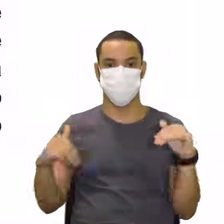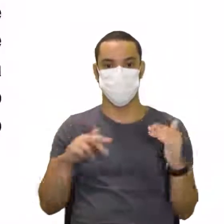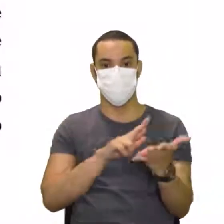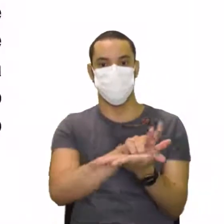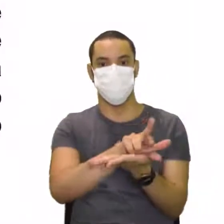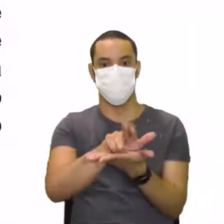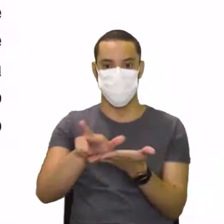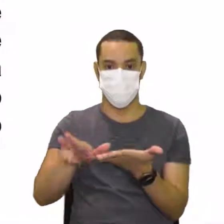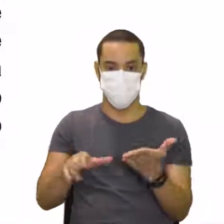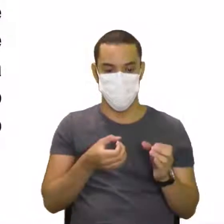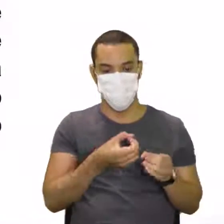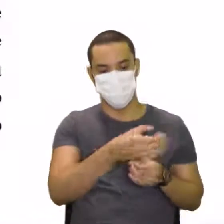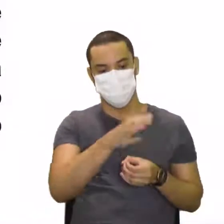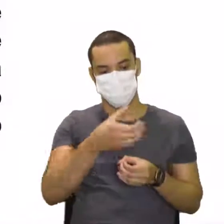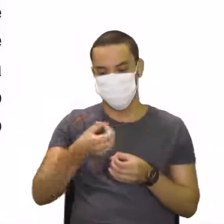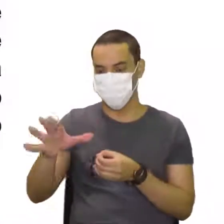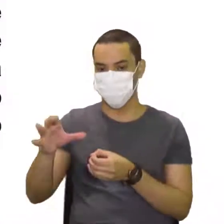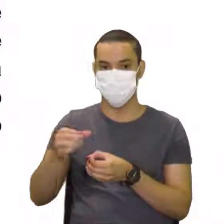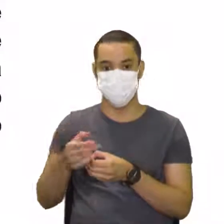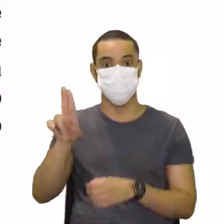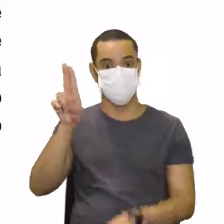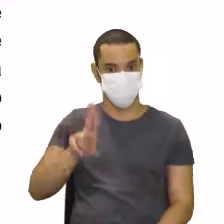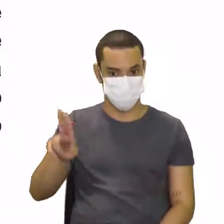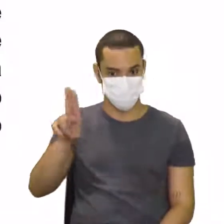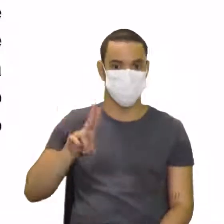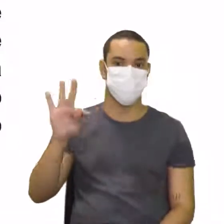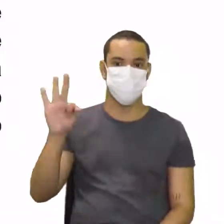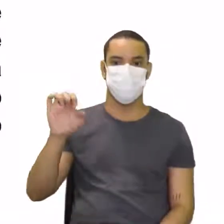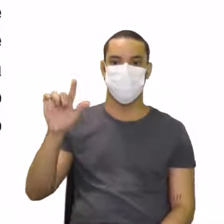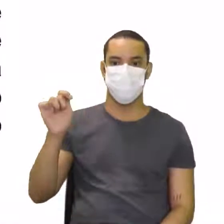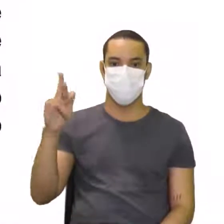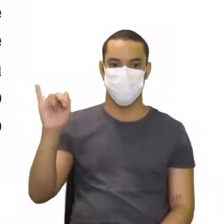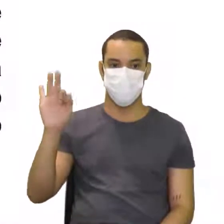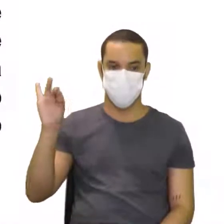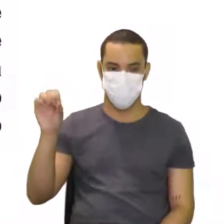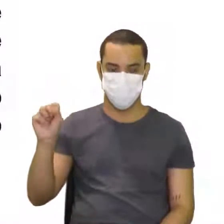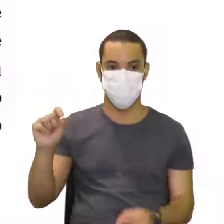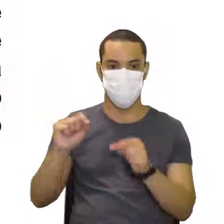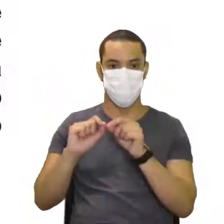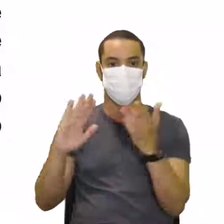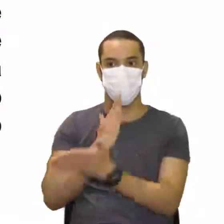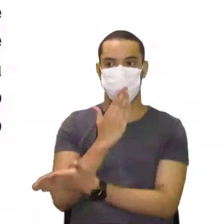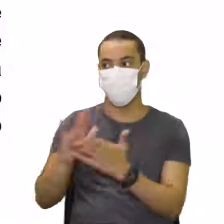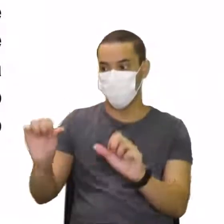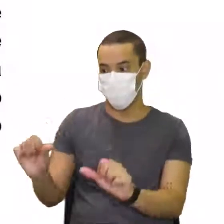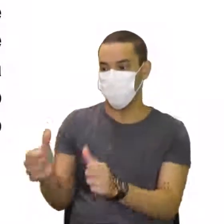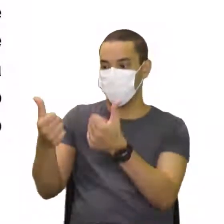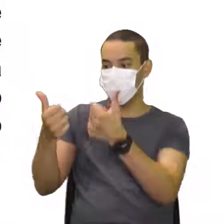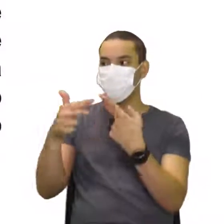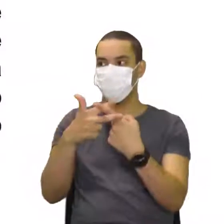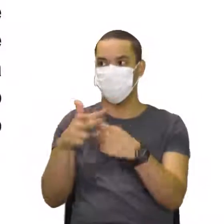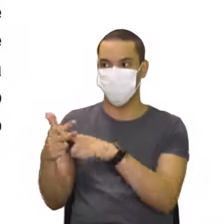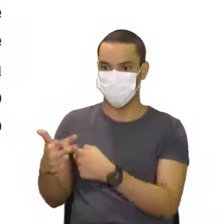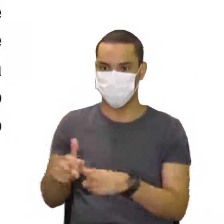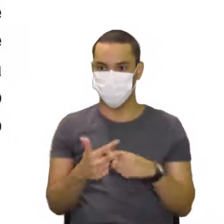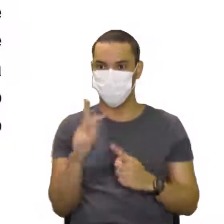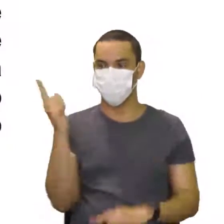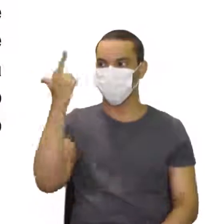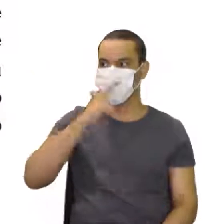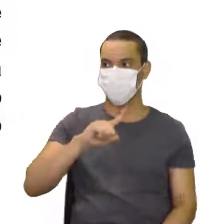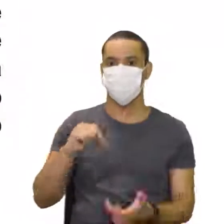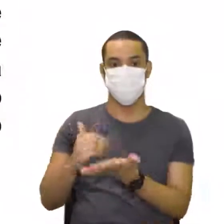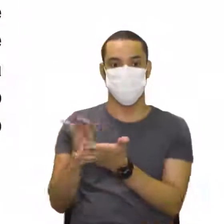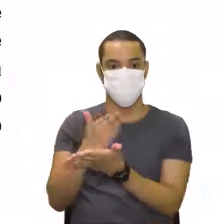vários canais. Então ele pegou o telégrafo lá e fez algumas melhorias e conseguiu fazer essa divisão